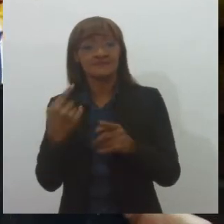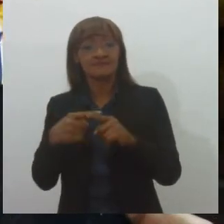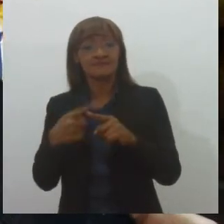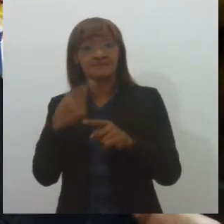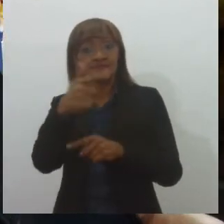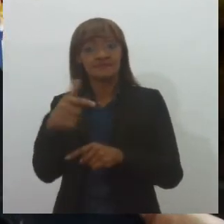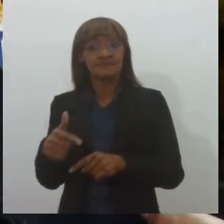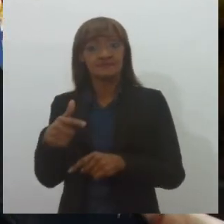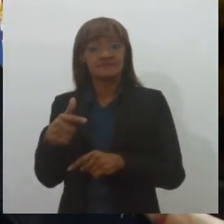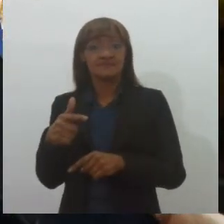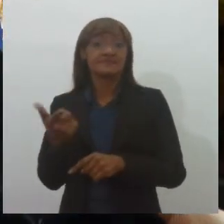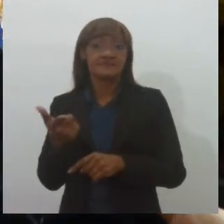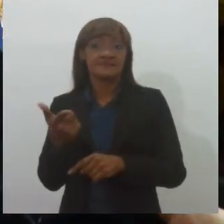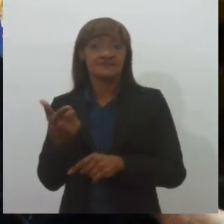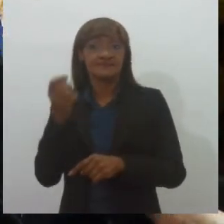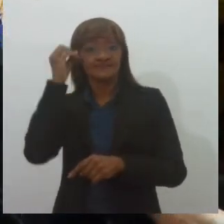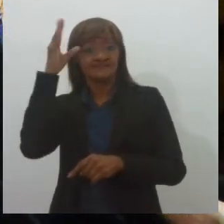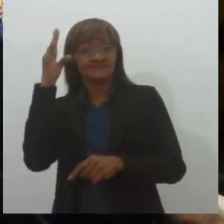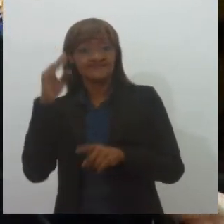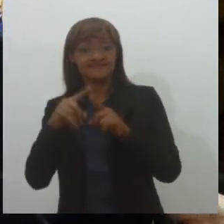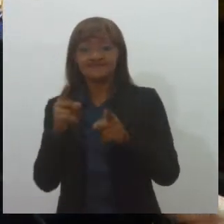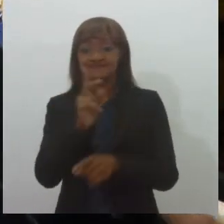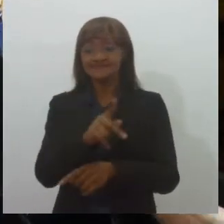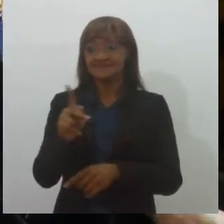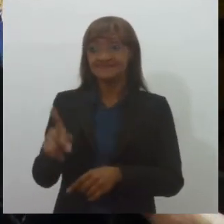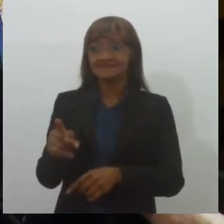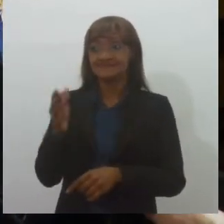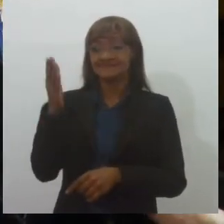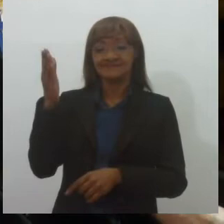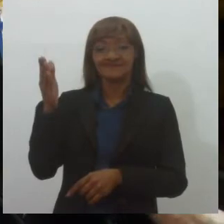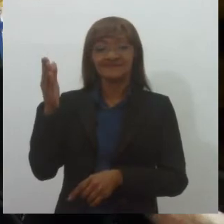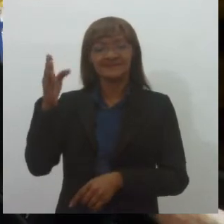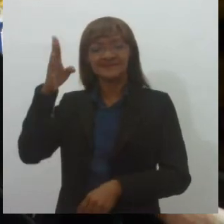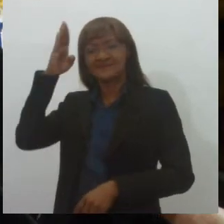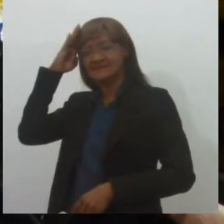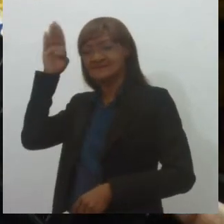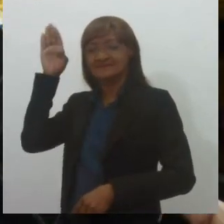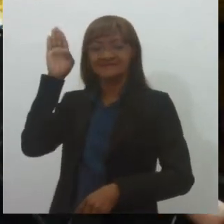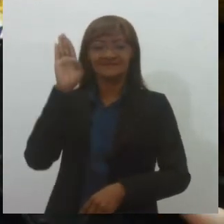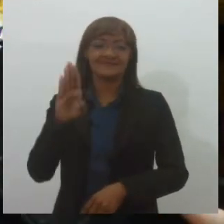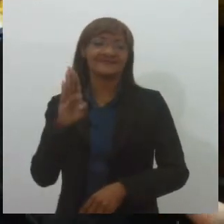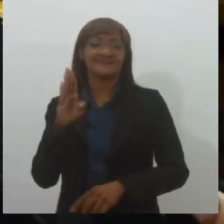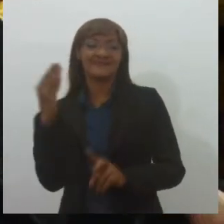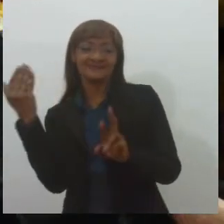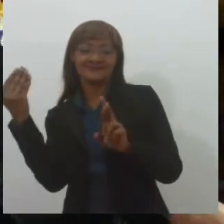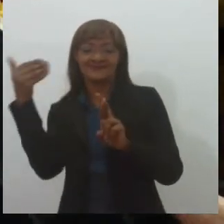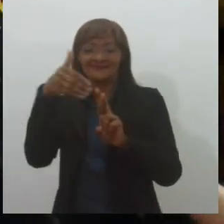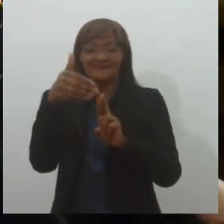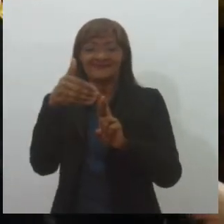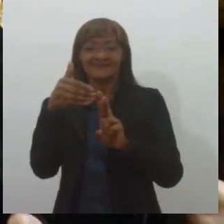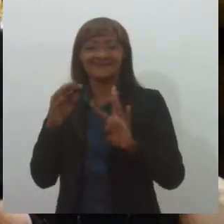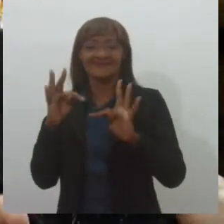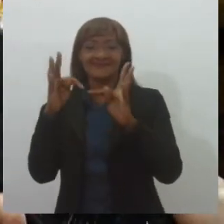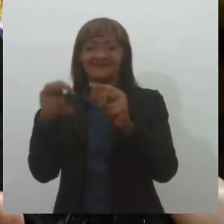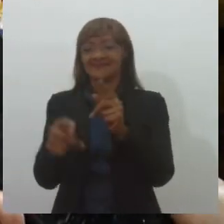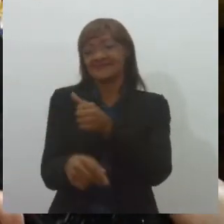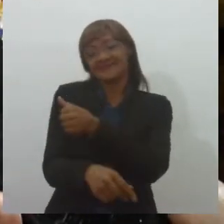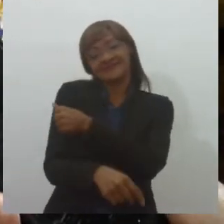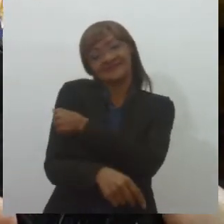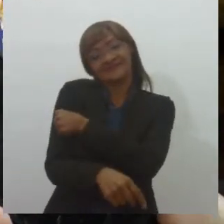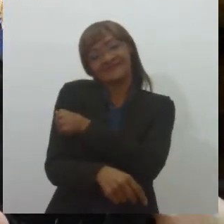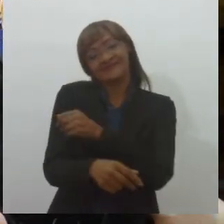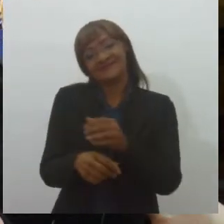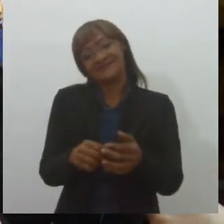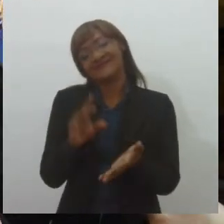e o professor charlow é um dos Faróis que ilumina o seu alunato então